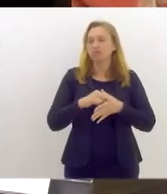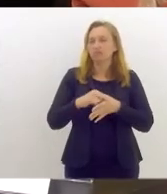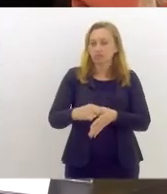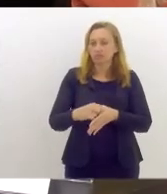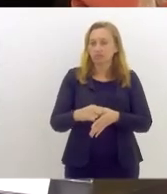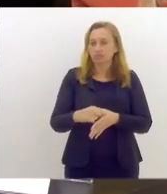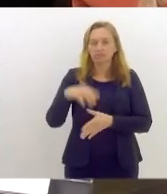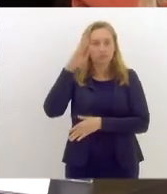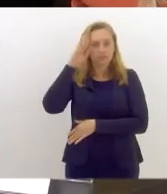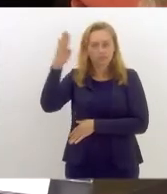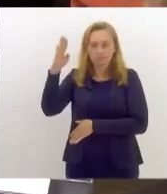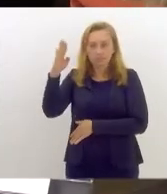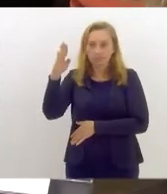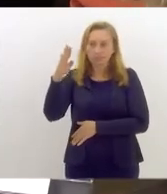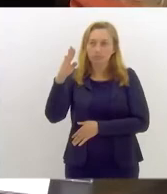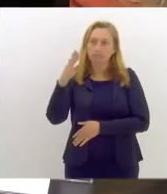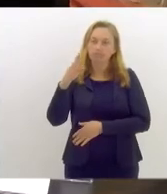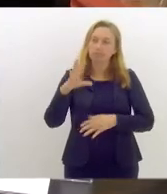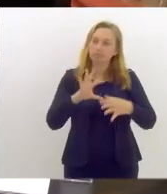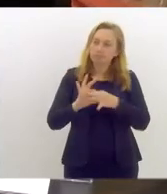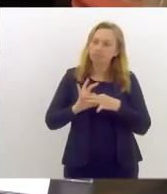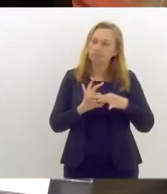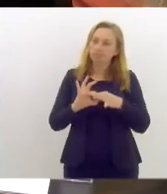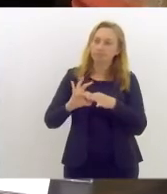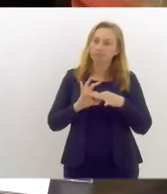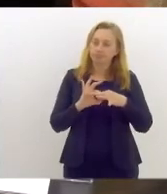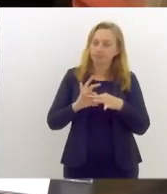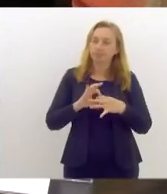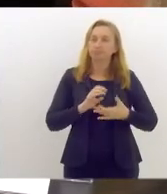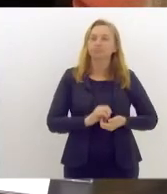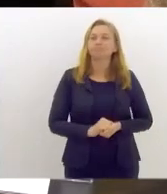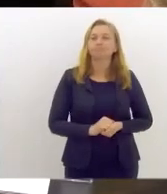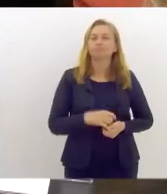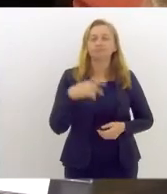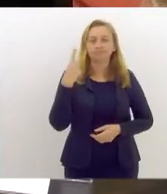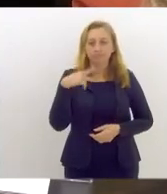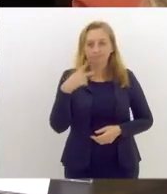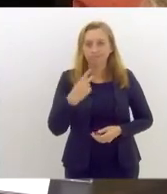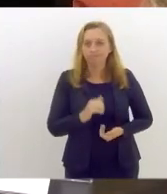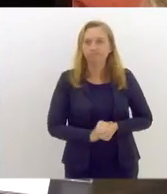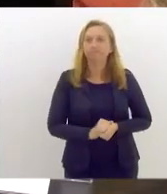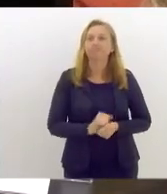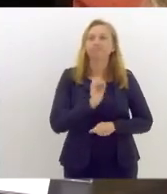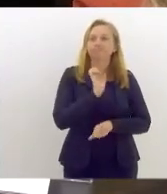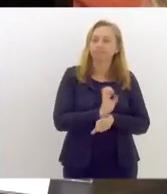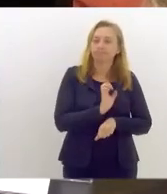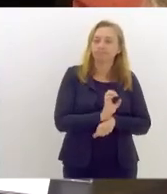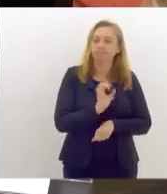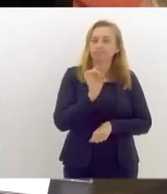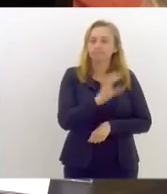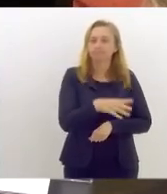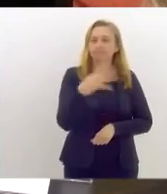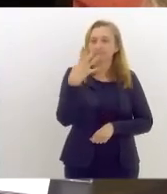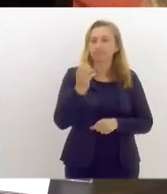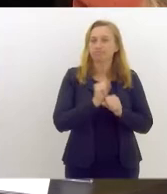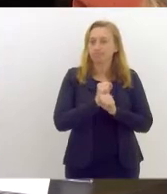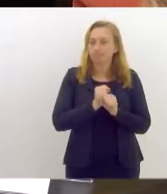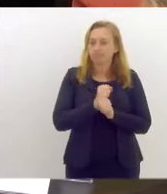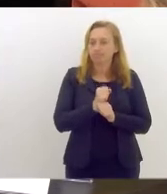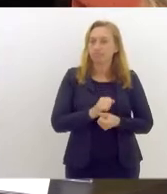uma pedra fundamental na harmonização política desse estado Nos últimos quatro anos